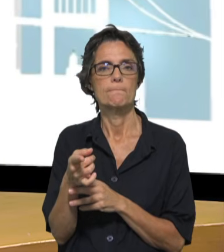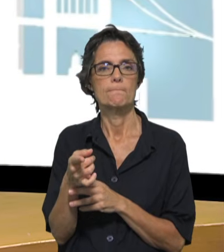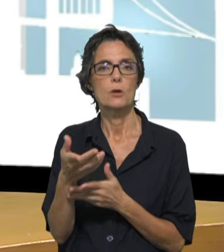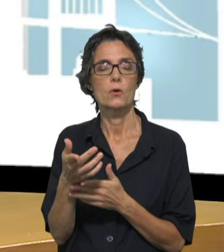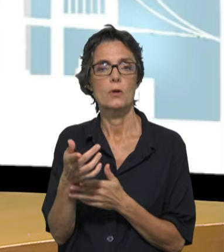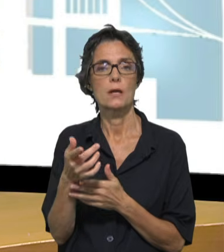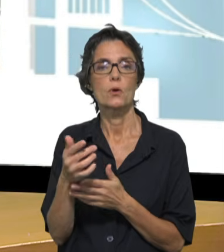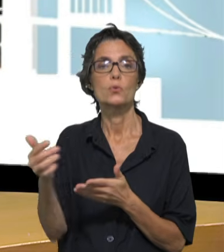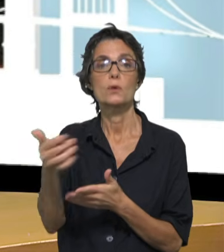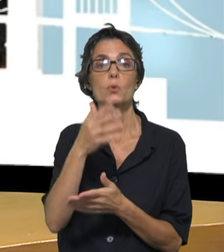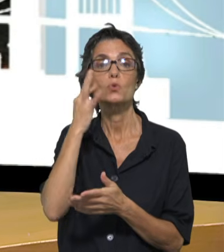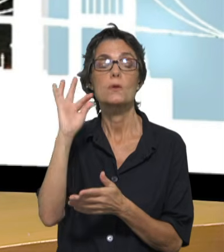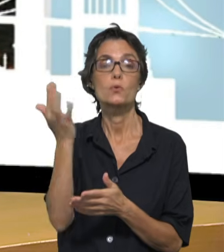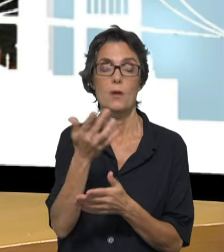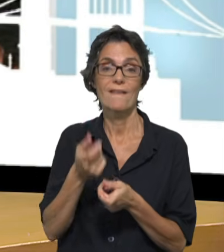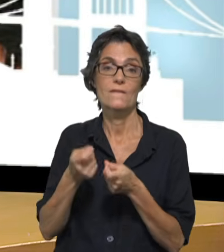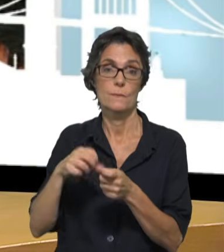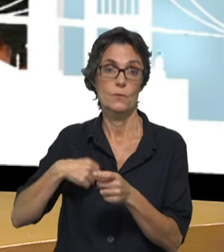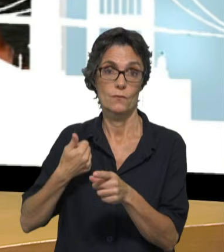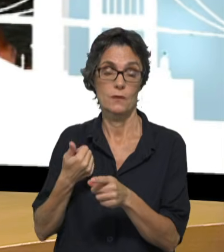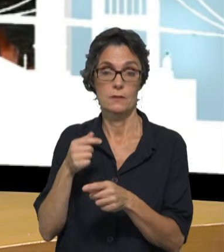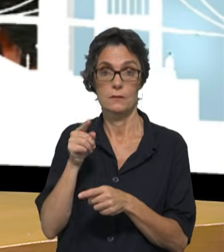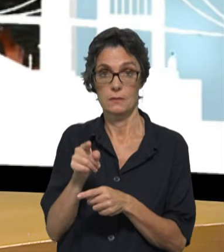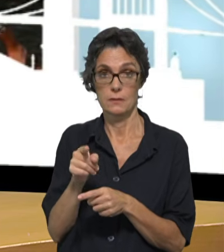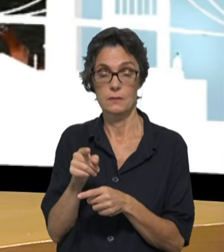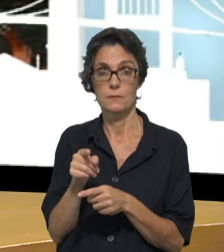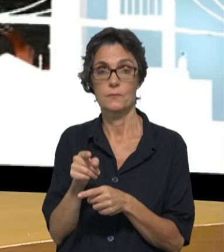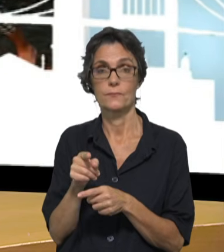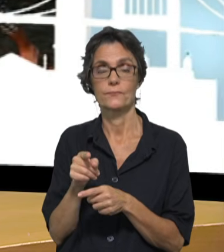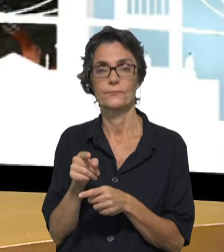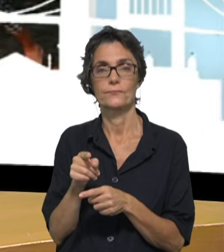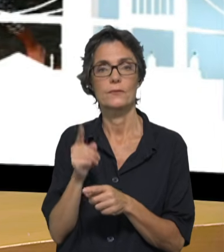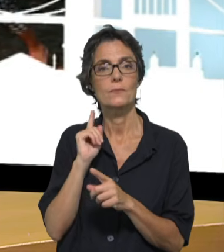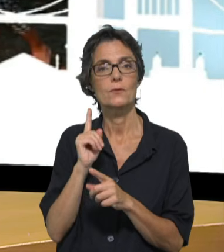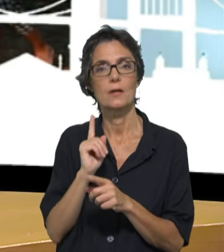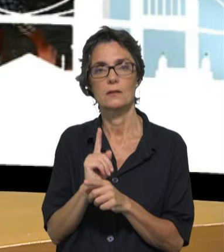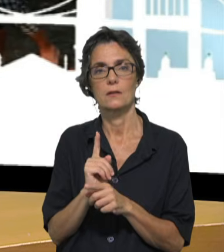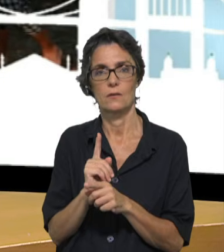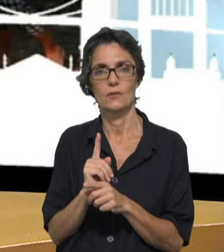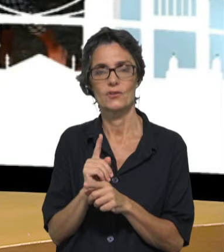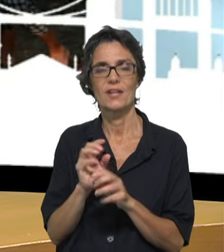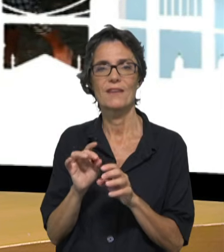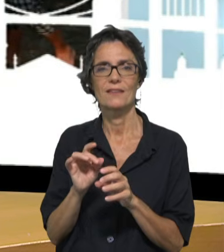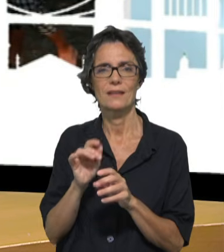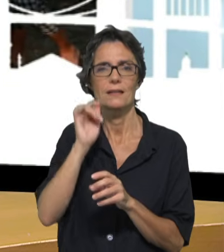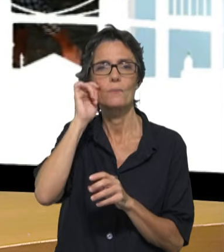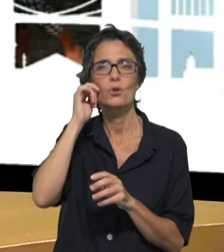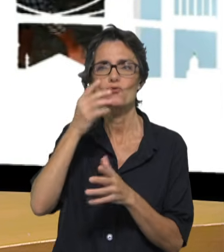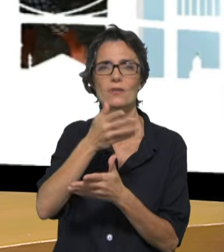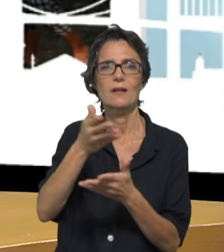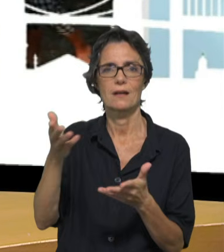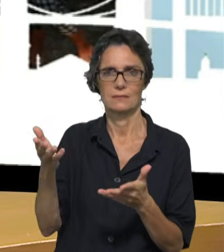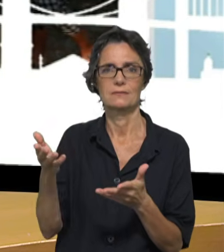recursos naturais, dos investimentos verdes, é sobretudo não estragar aquilo que é a criação, e na mensagem que